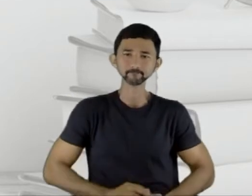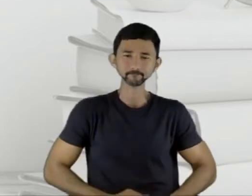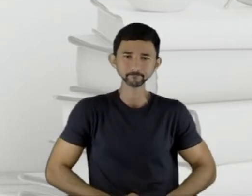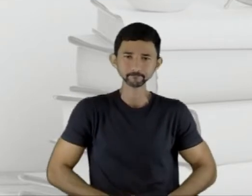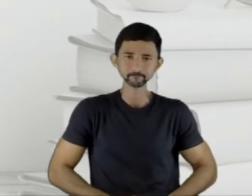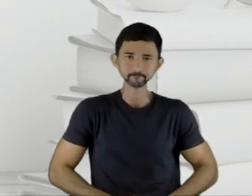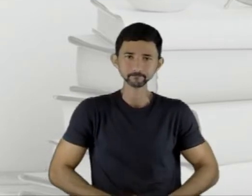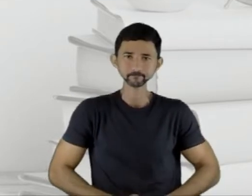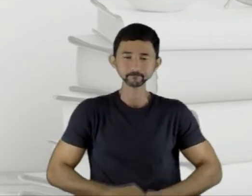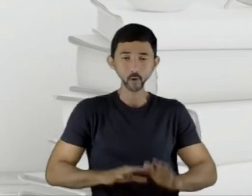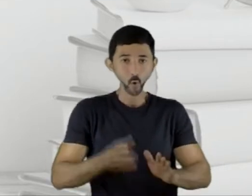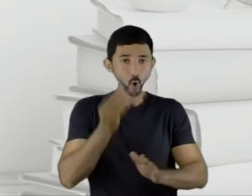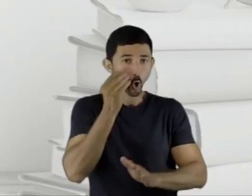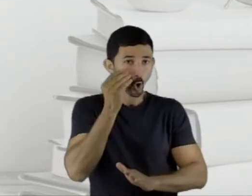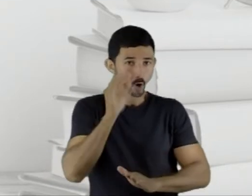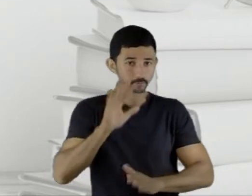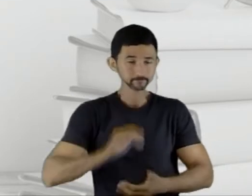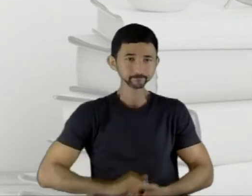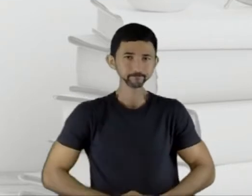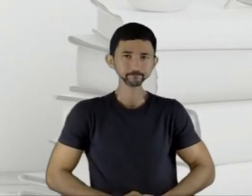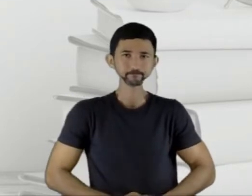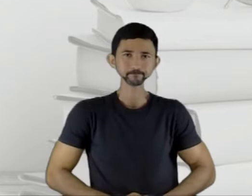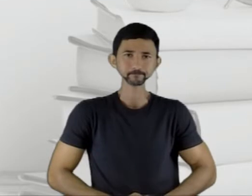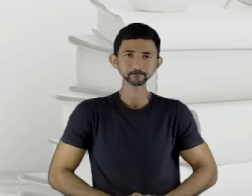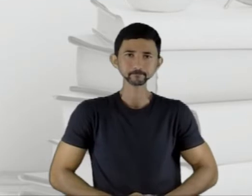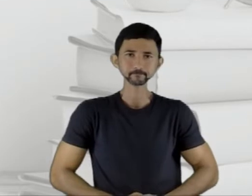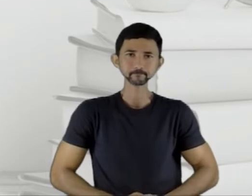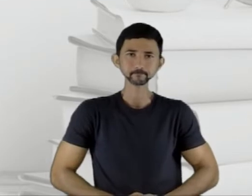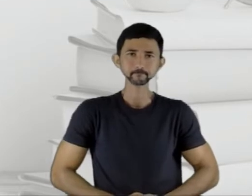apenas. Gente, assim, durante